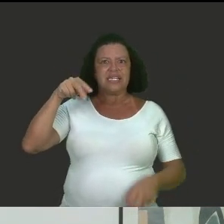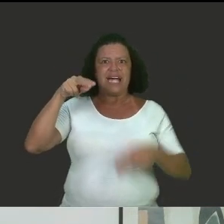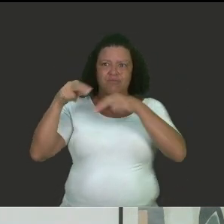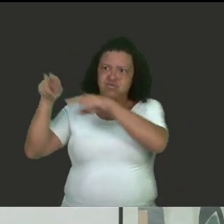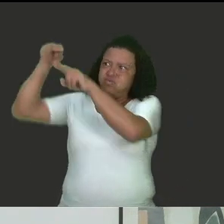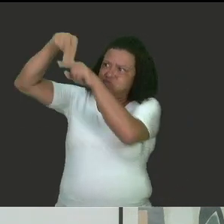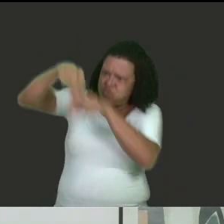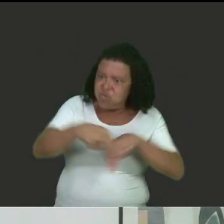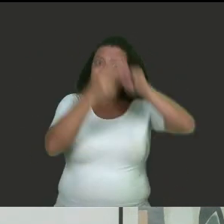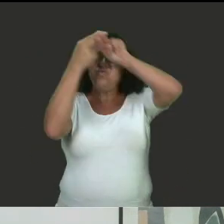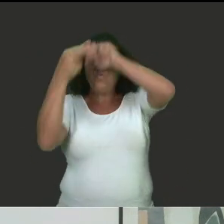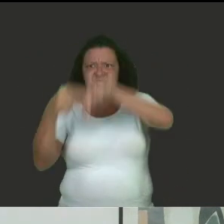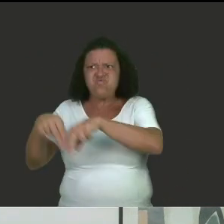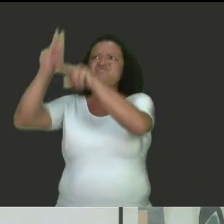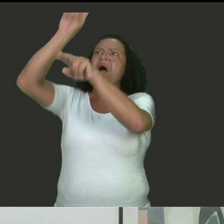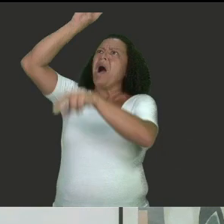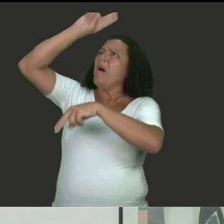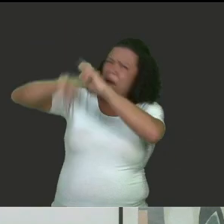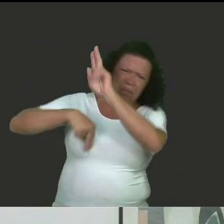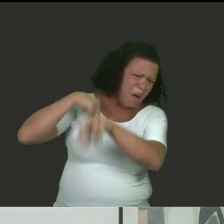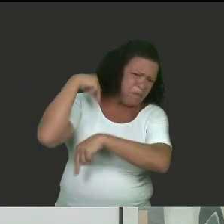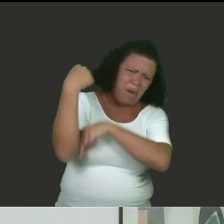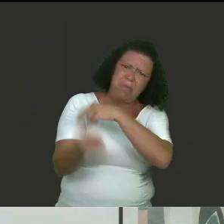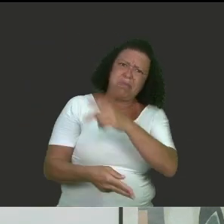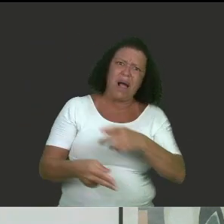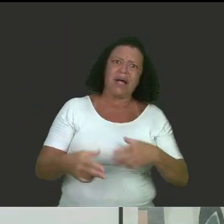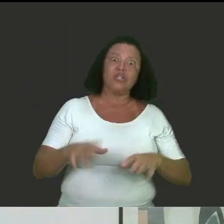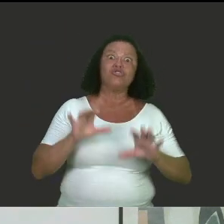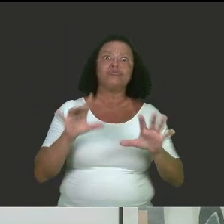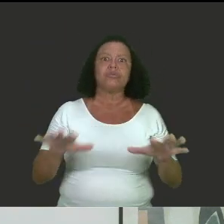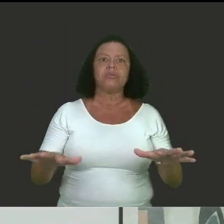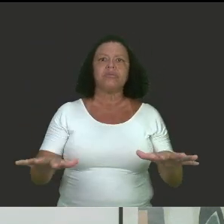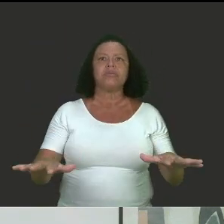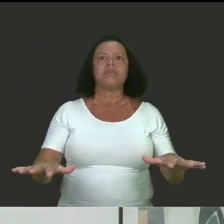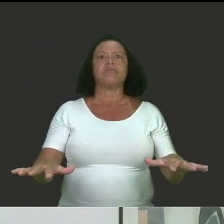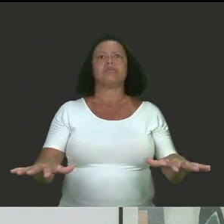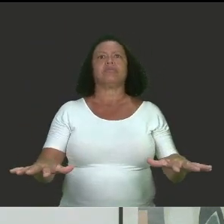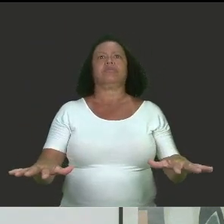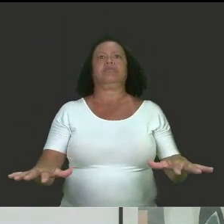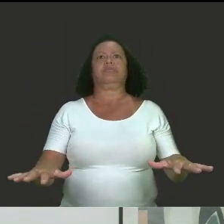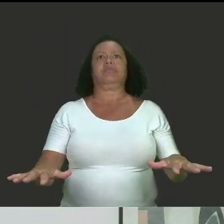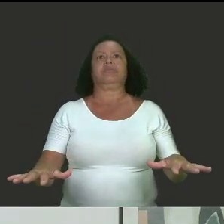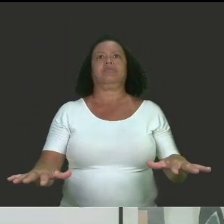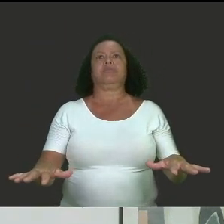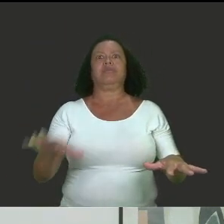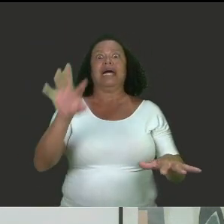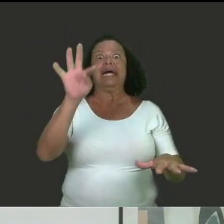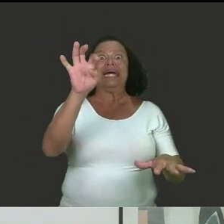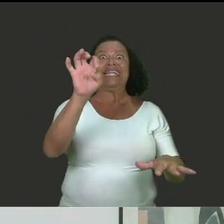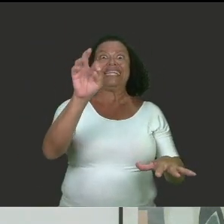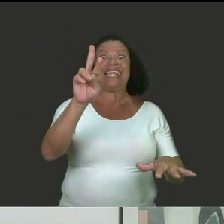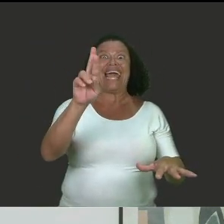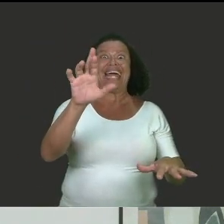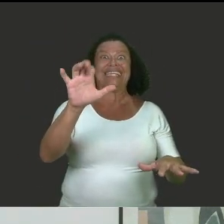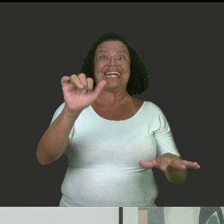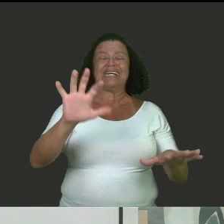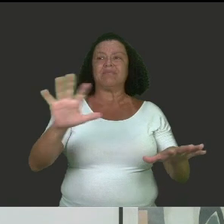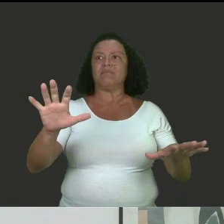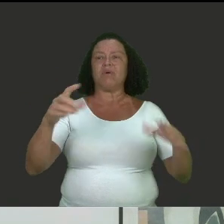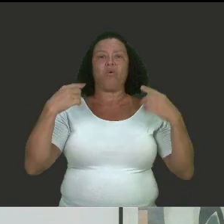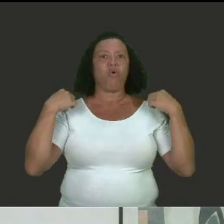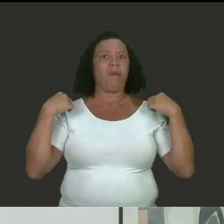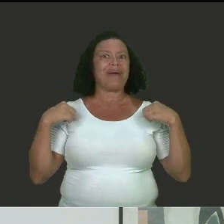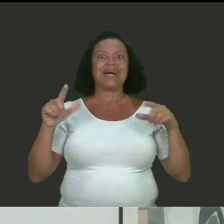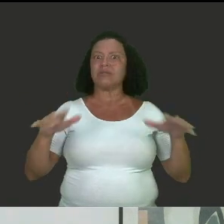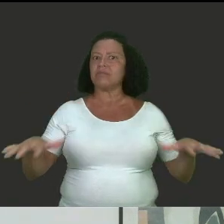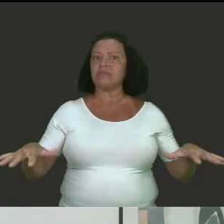ficou paraplégica e com dificuldade, tetraplégica inicialmente, eu não sei nem se ela já está mexendo os braços, mas está